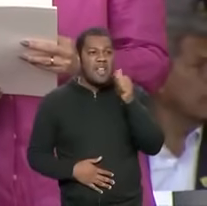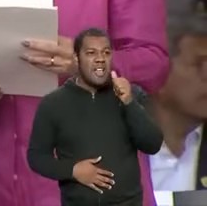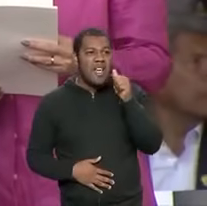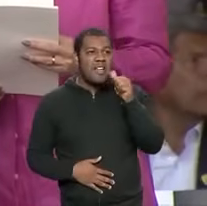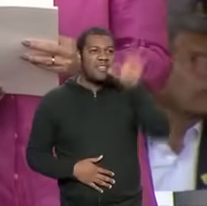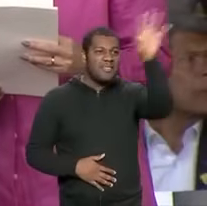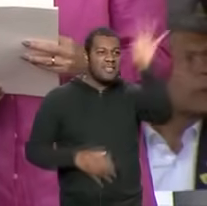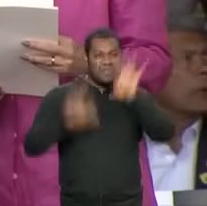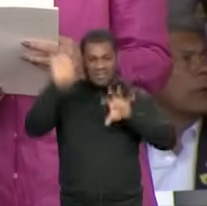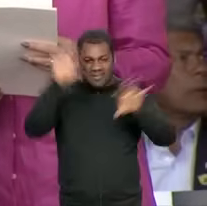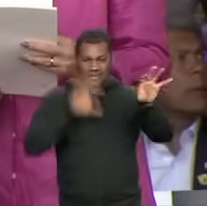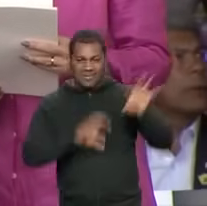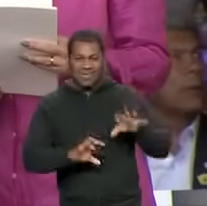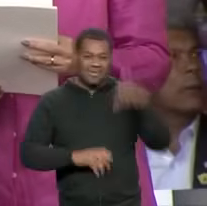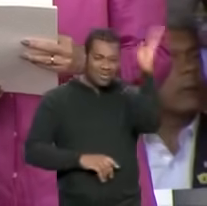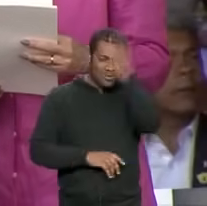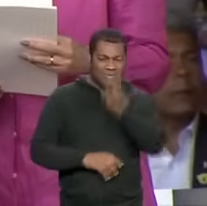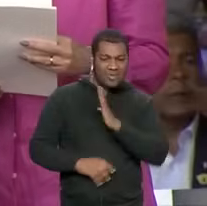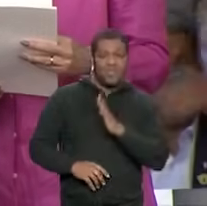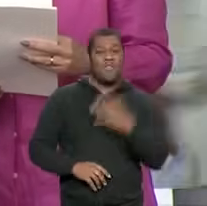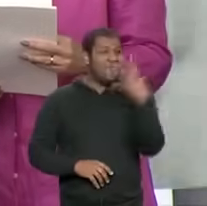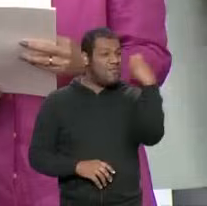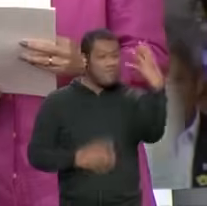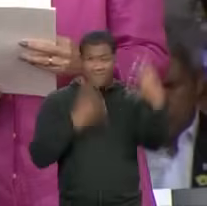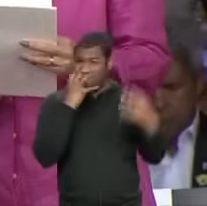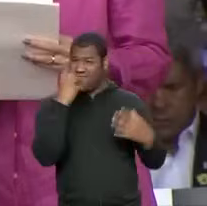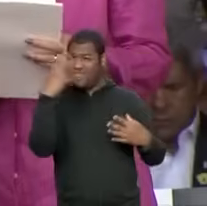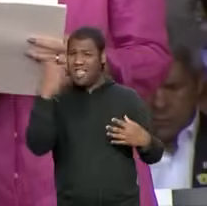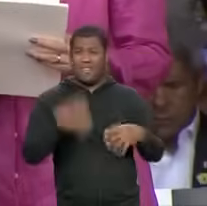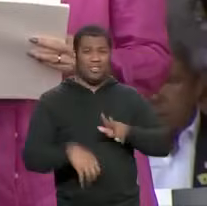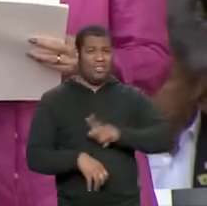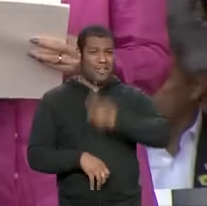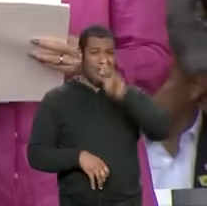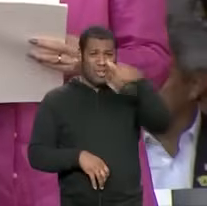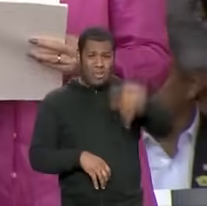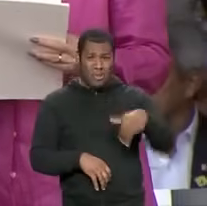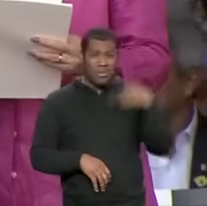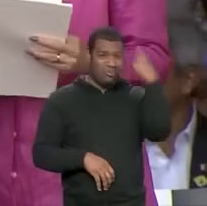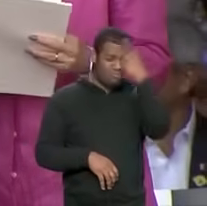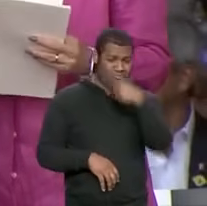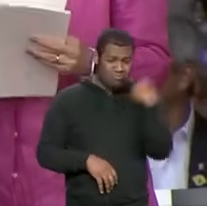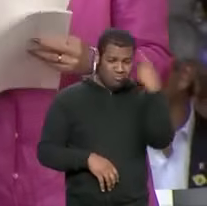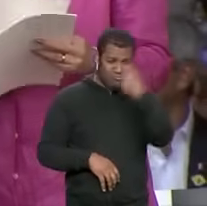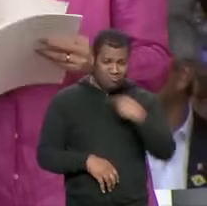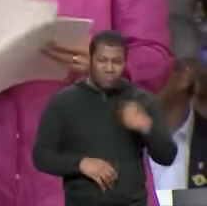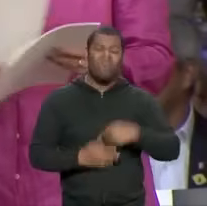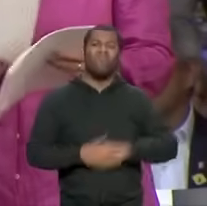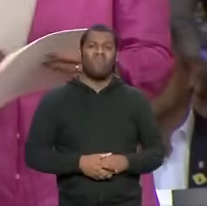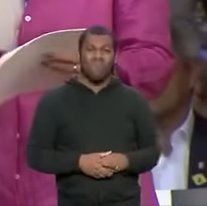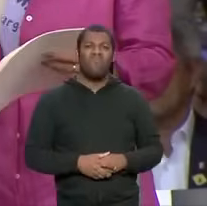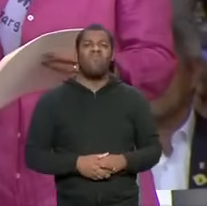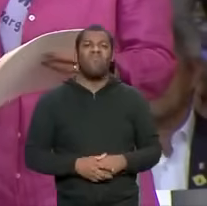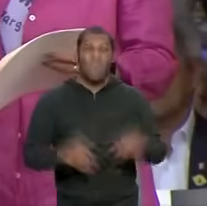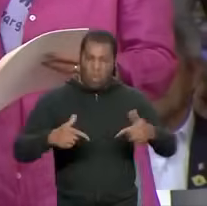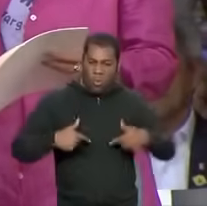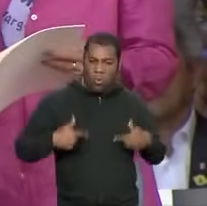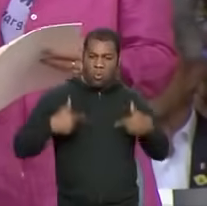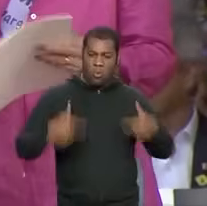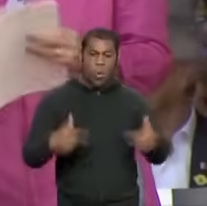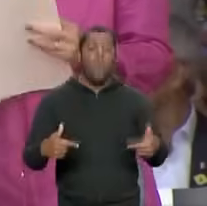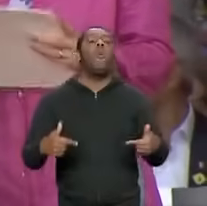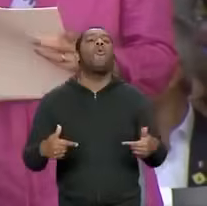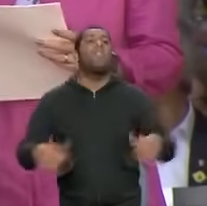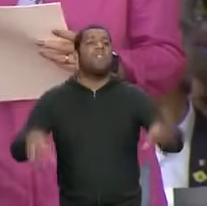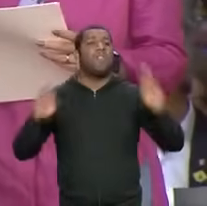e do mundo que viajaram o km de longas horas para somar sua voz a esse grito de